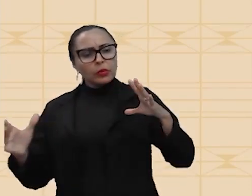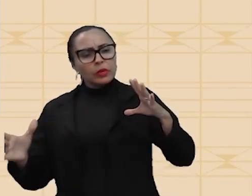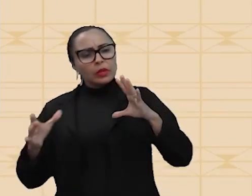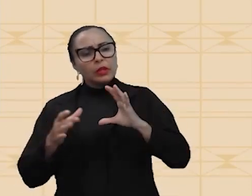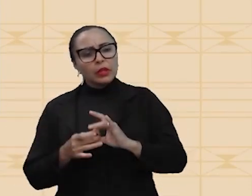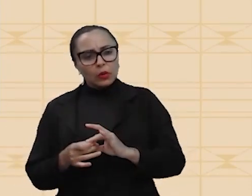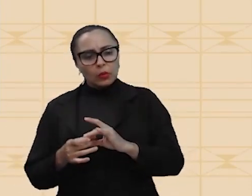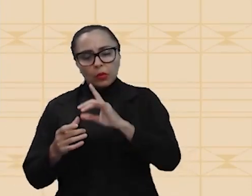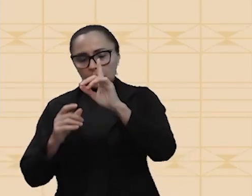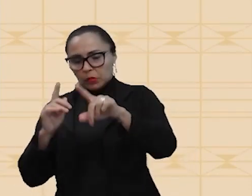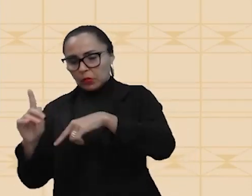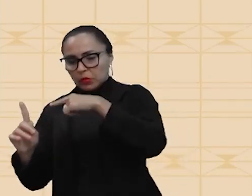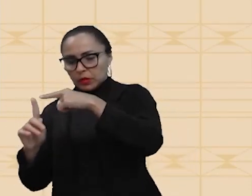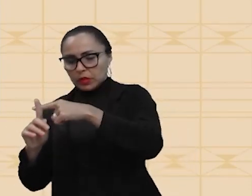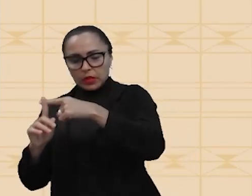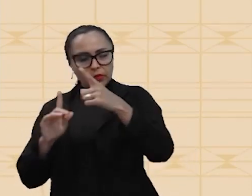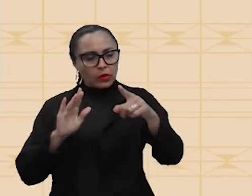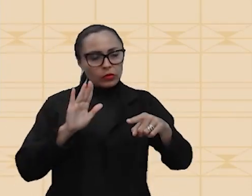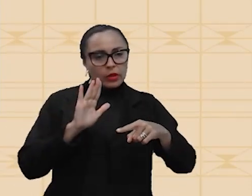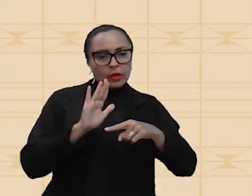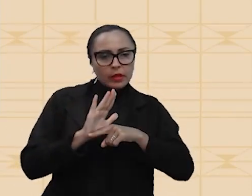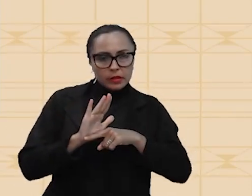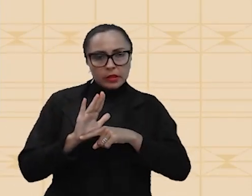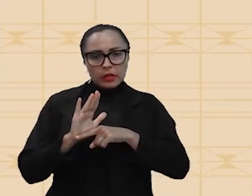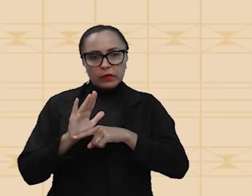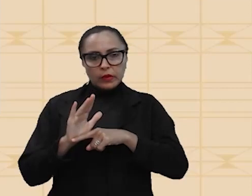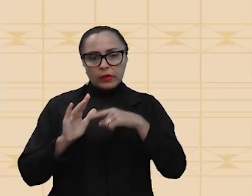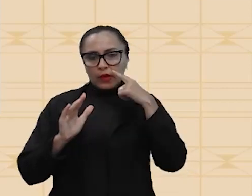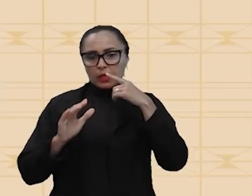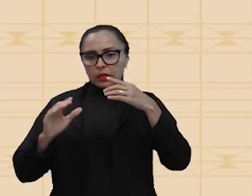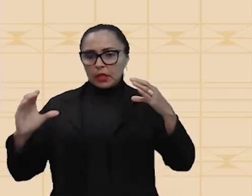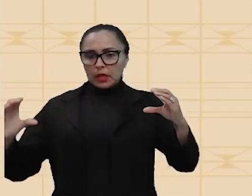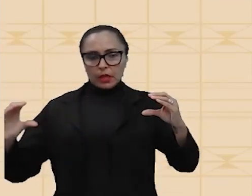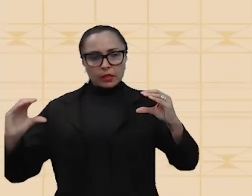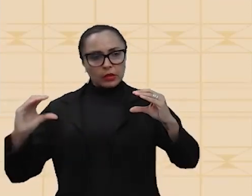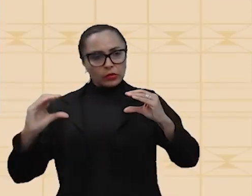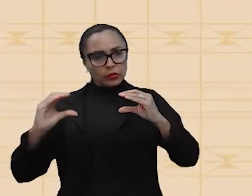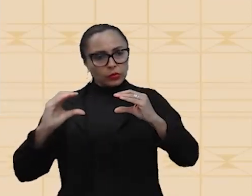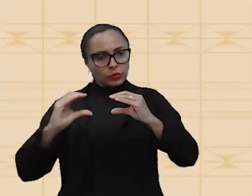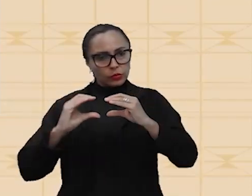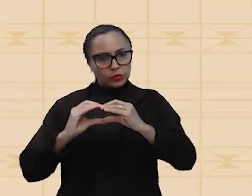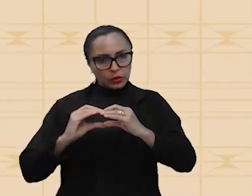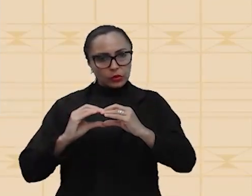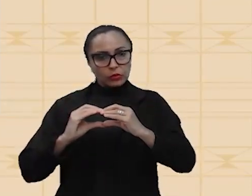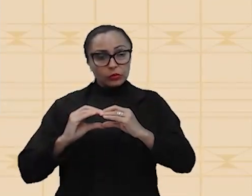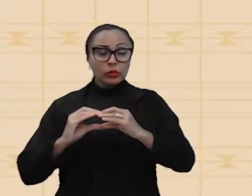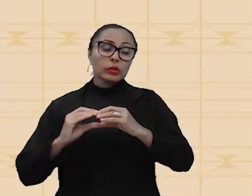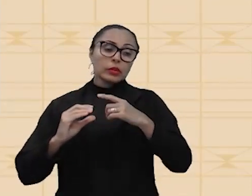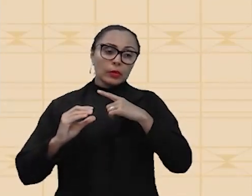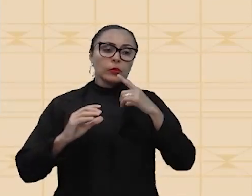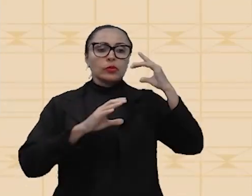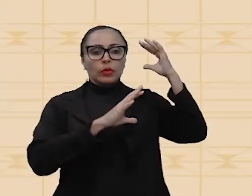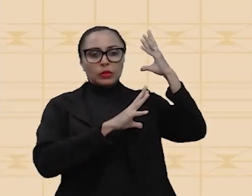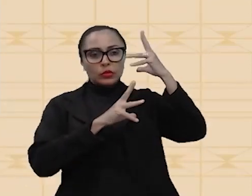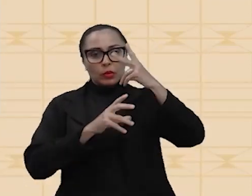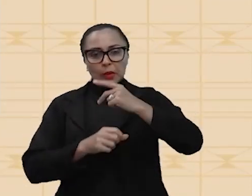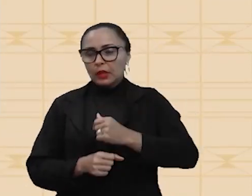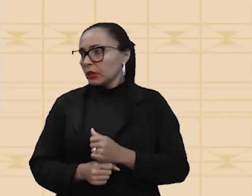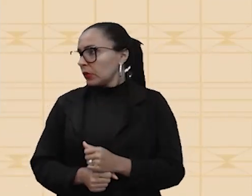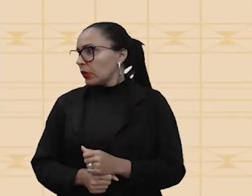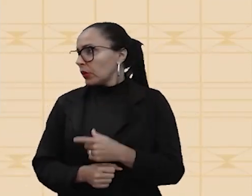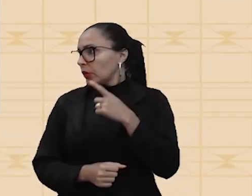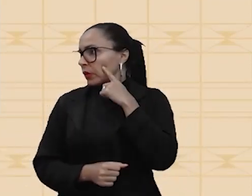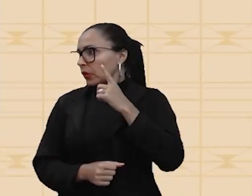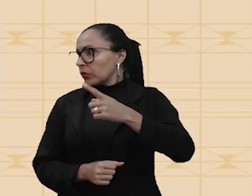ao negativo. E ao fazermos essa conexão, nós vamos ter um somatório das DDPs. Então, já que temos duas